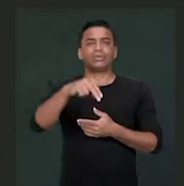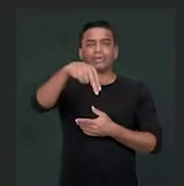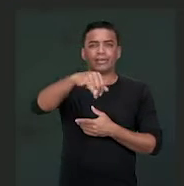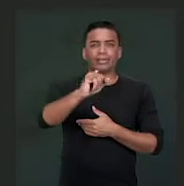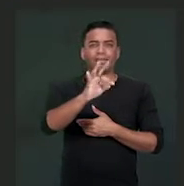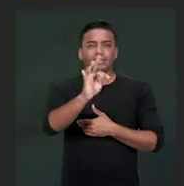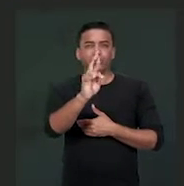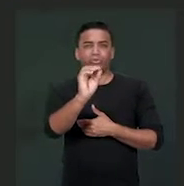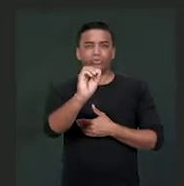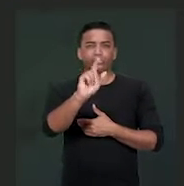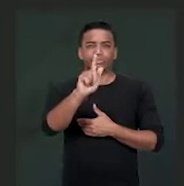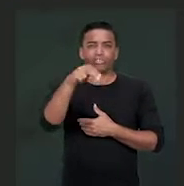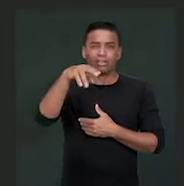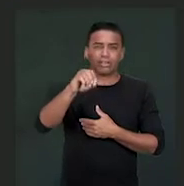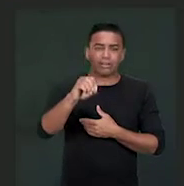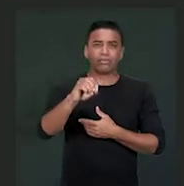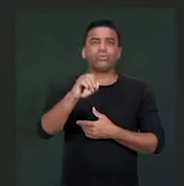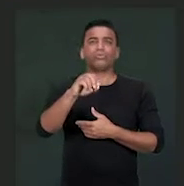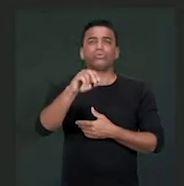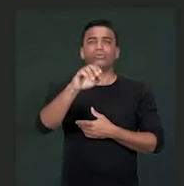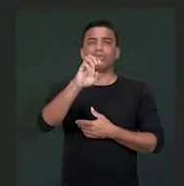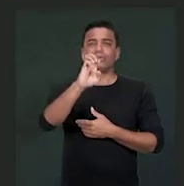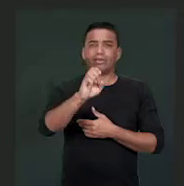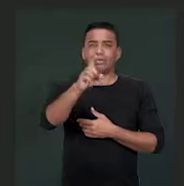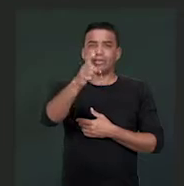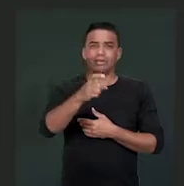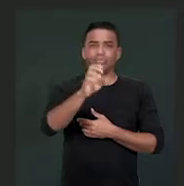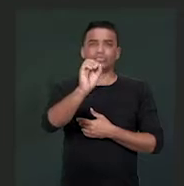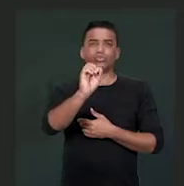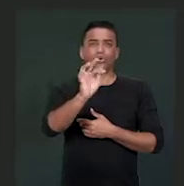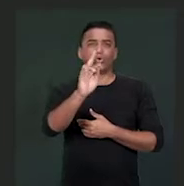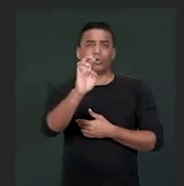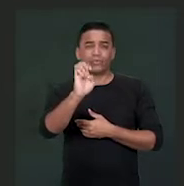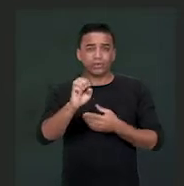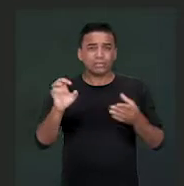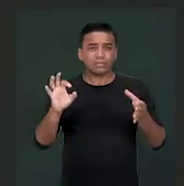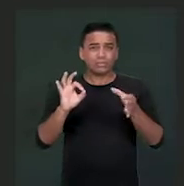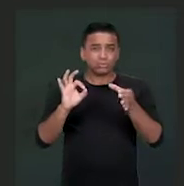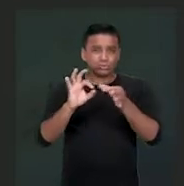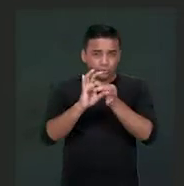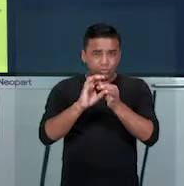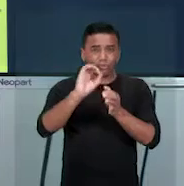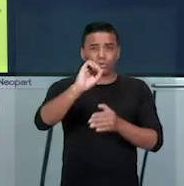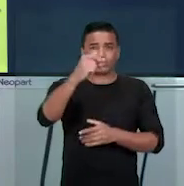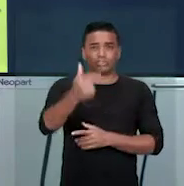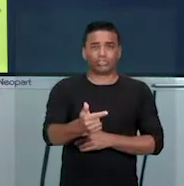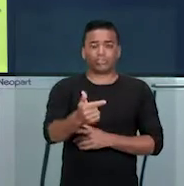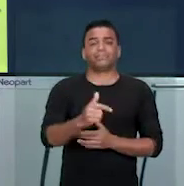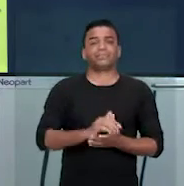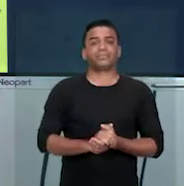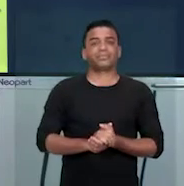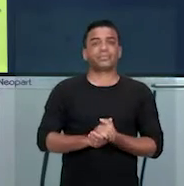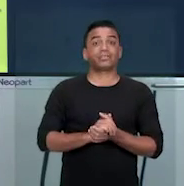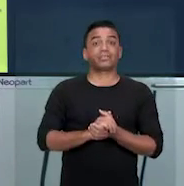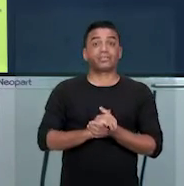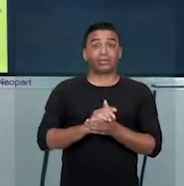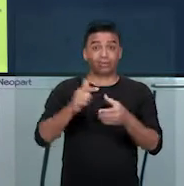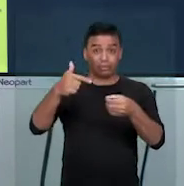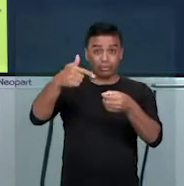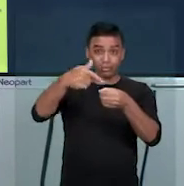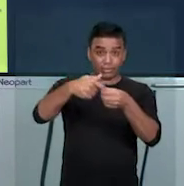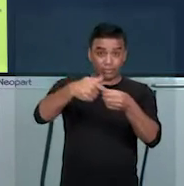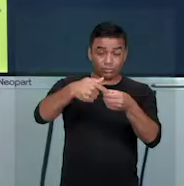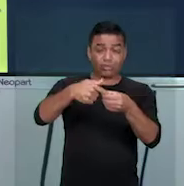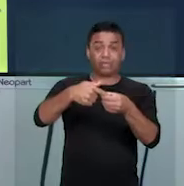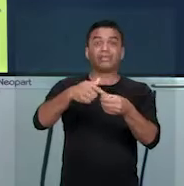tem enxofre e o oxigênio. Bom, falando um pouquinho sobre a gasolina, como eu disse, ele é uma mistura de octanos. O